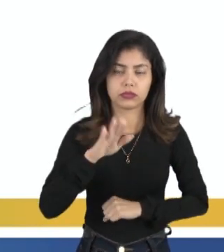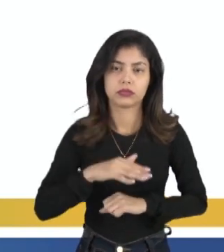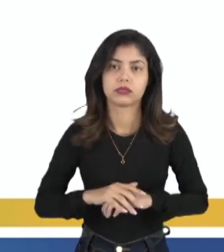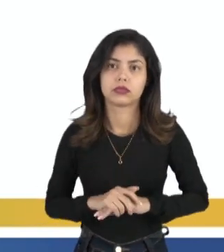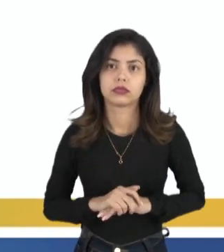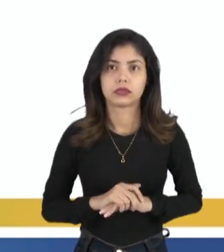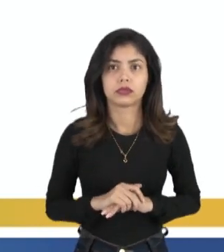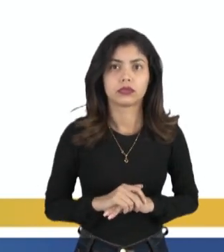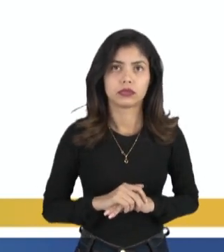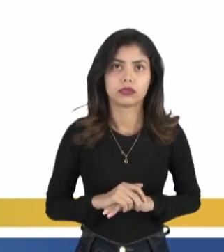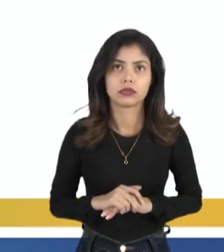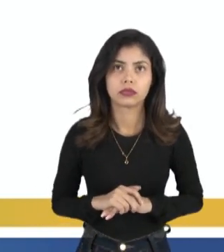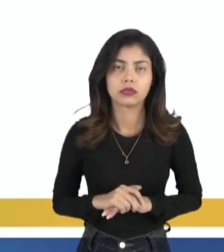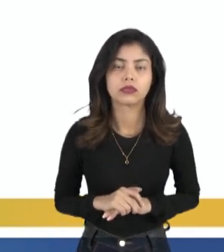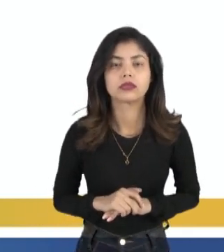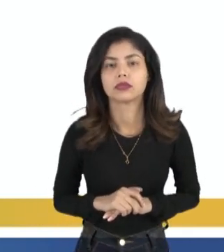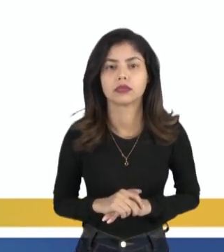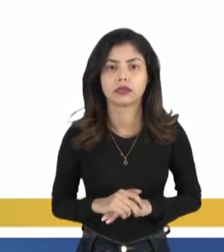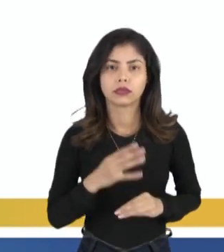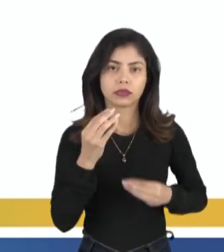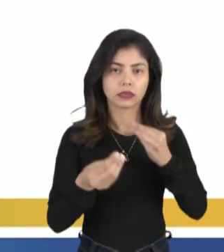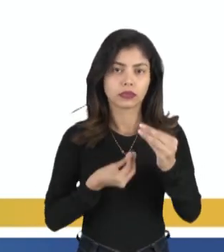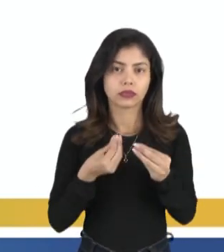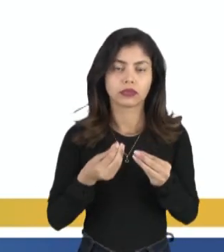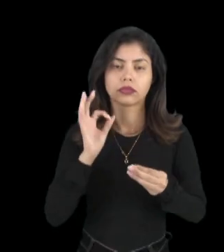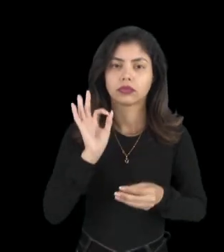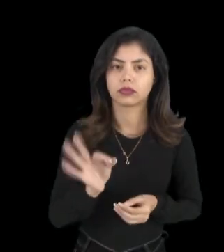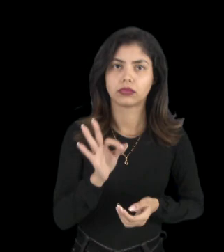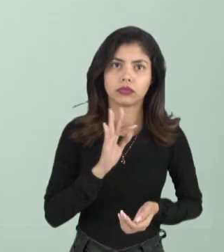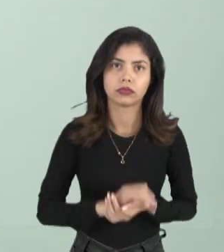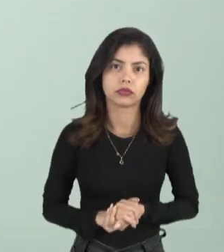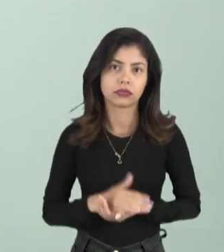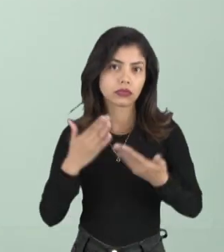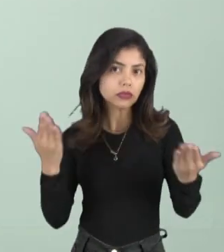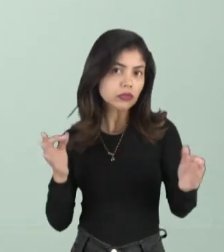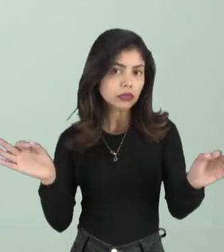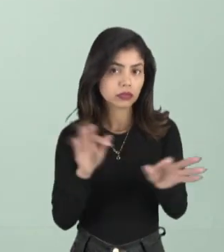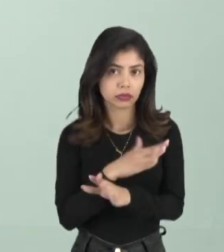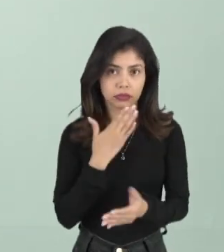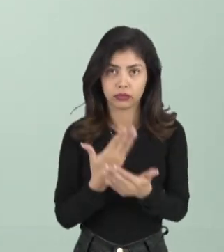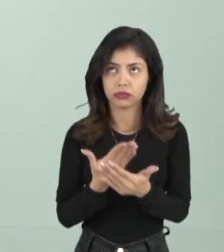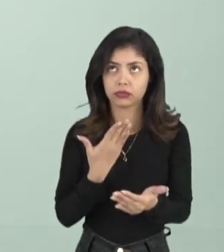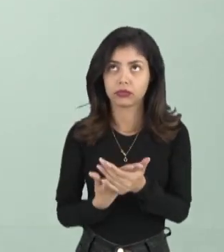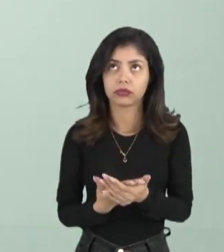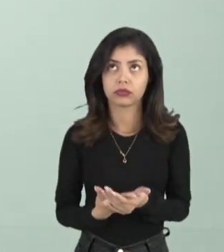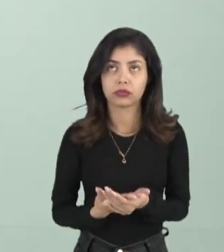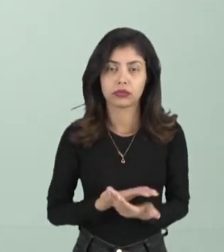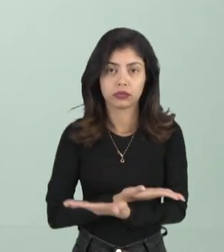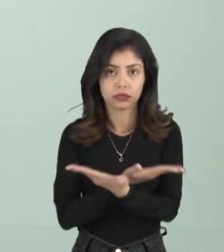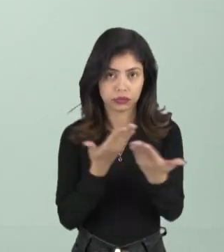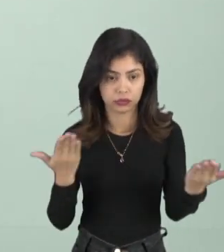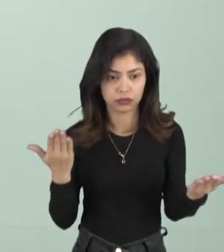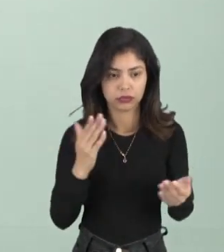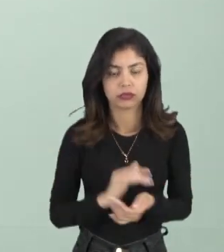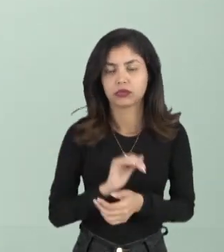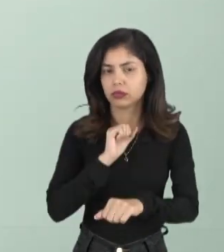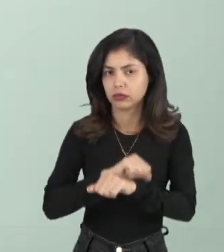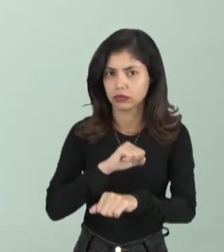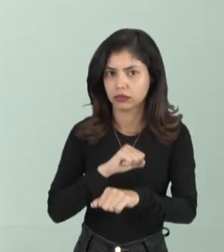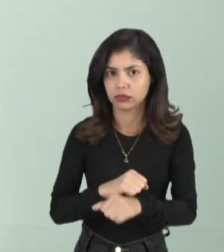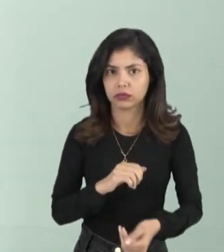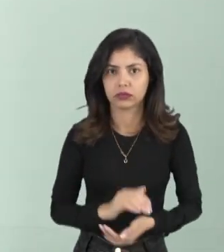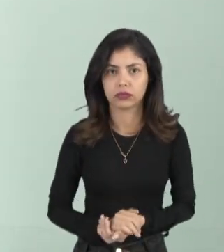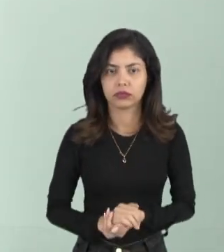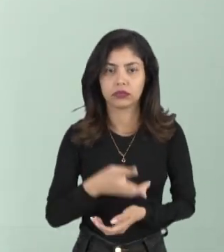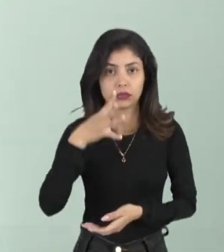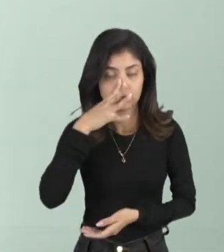nós temos aí a alternativa B como nosso gabarito certo. Então nós acabamos a aula, tá, pessoal? Espero aí que